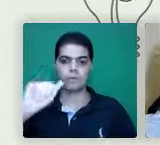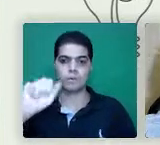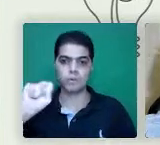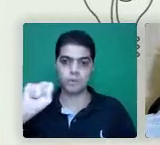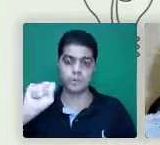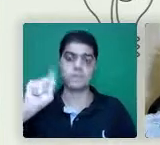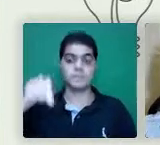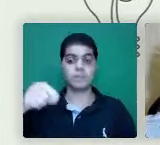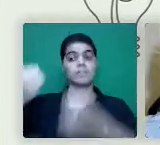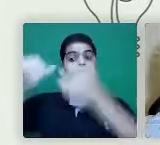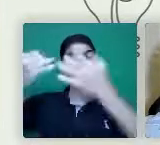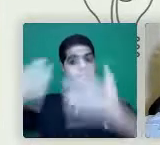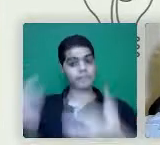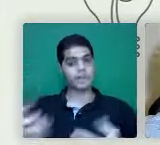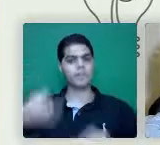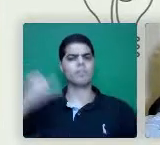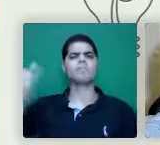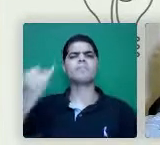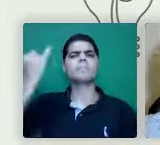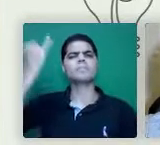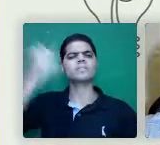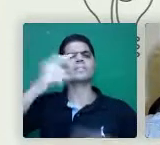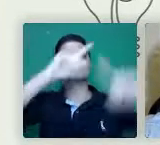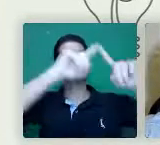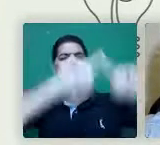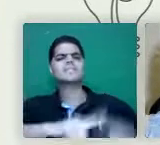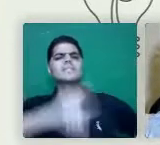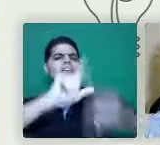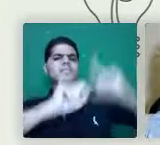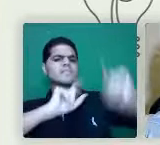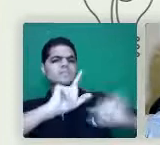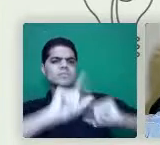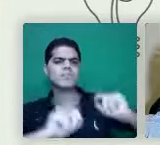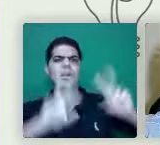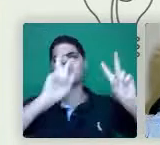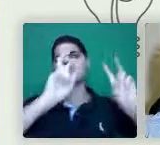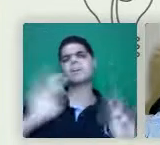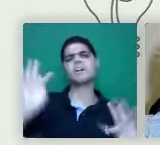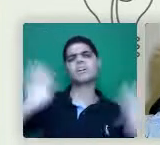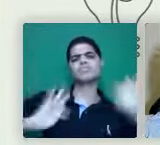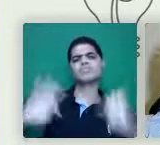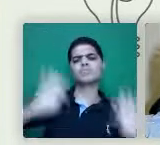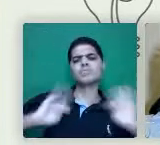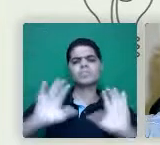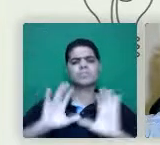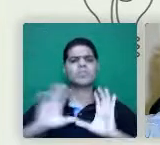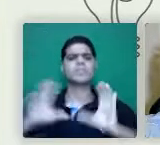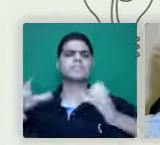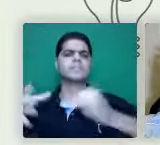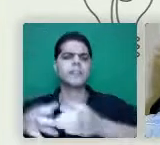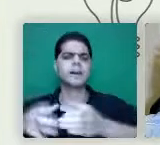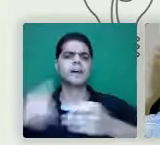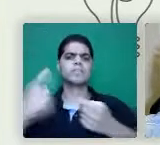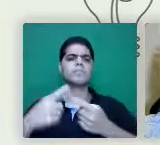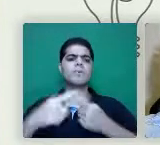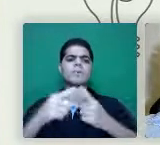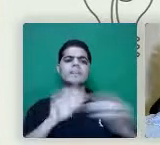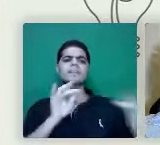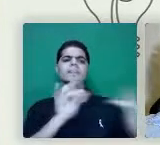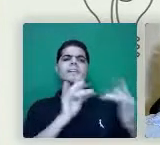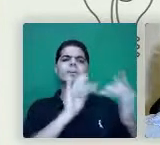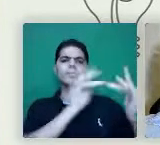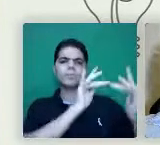importância, né, da escolha desses desafios, por que falar de turismo comunitário, por que falar da conexão com o campo, bioeconomia e